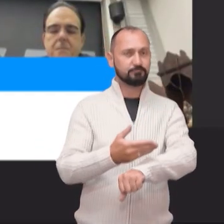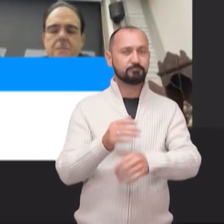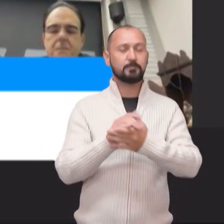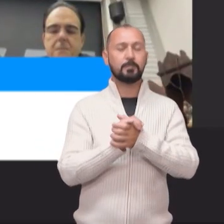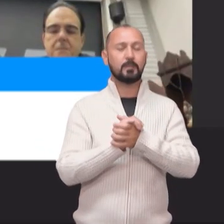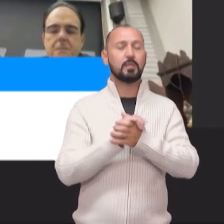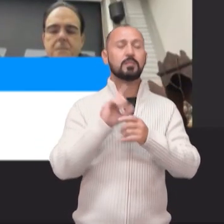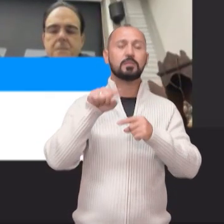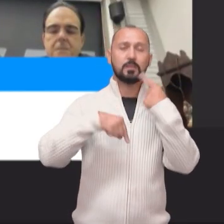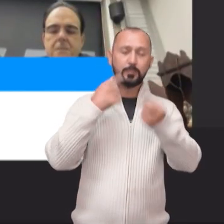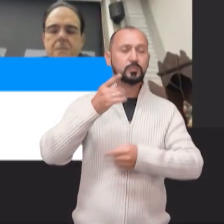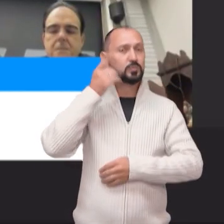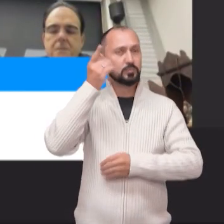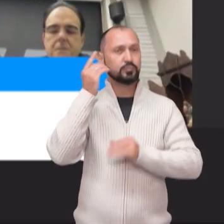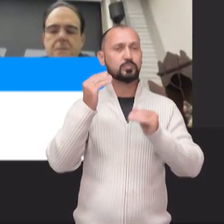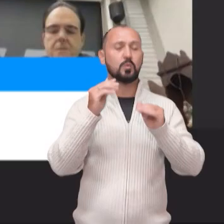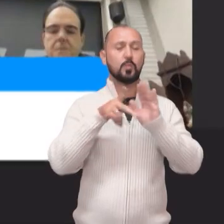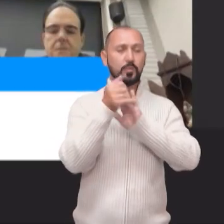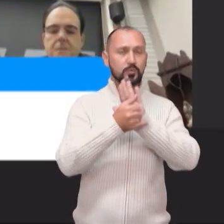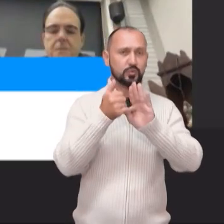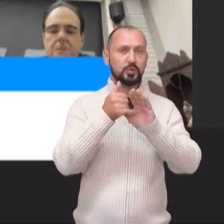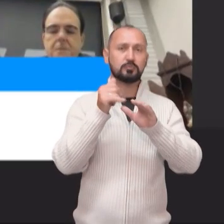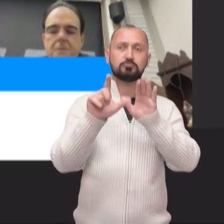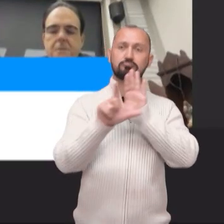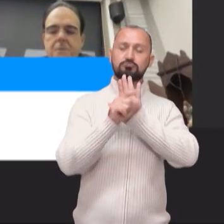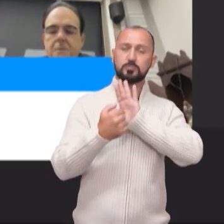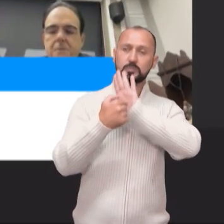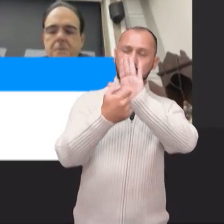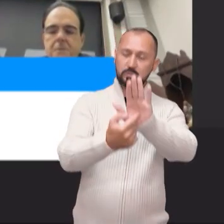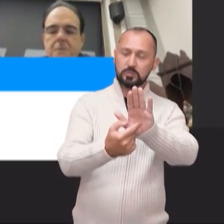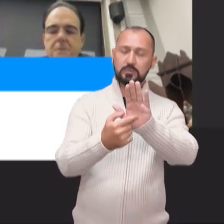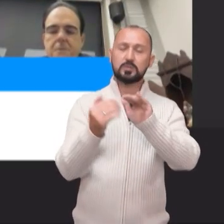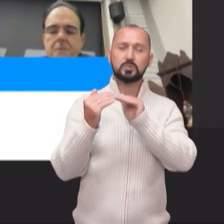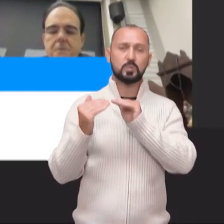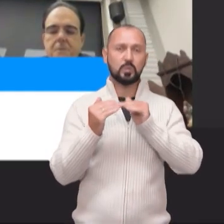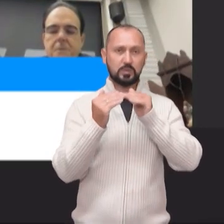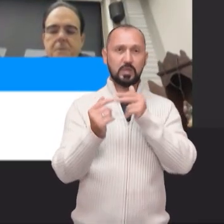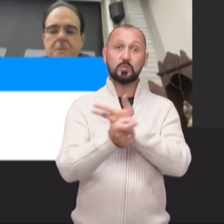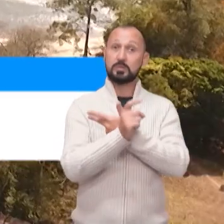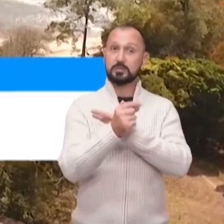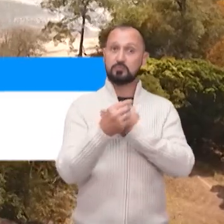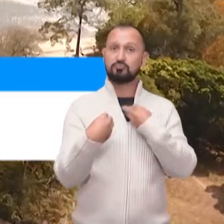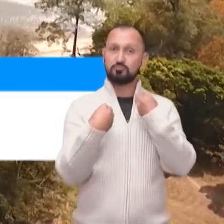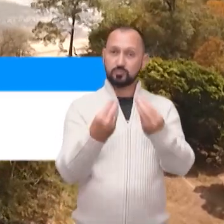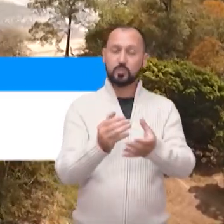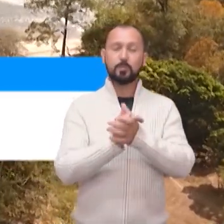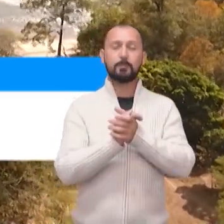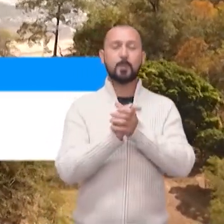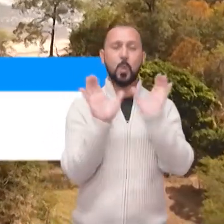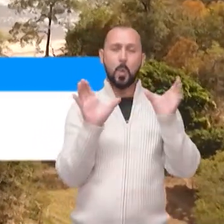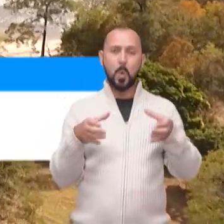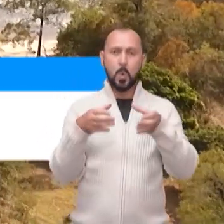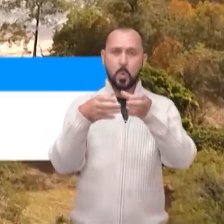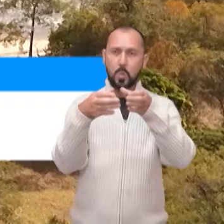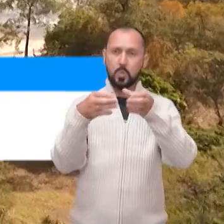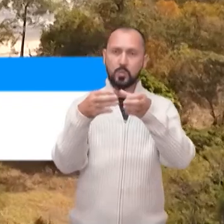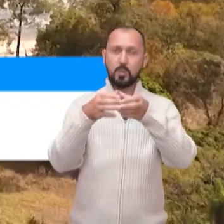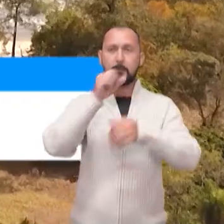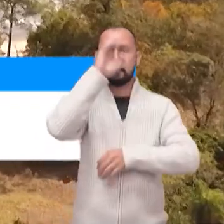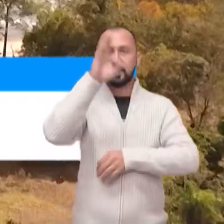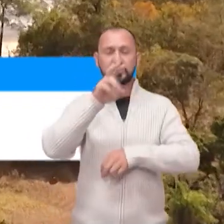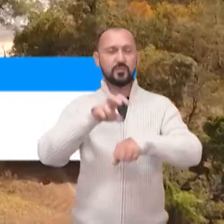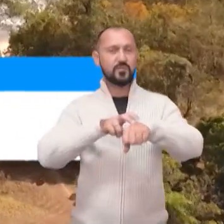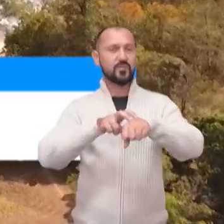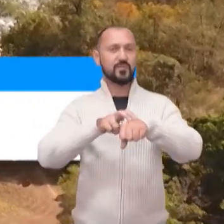Na sequência, todos os parlamentares aprovaram o projeto de lei encaminhado pelo Poder Executivo. O Consórcio Brasil Verde será